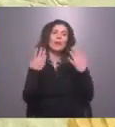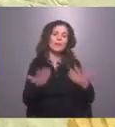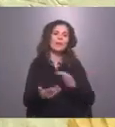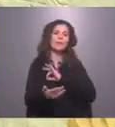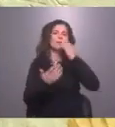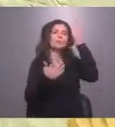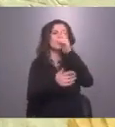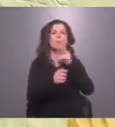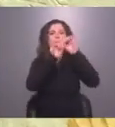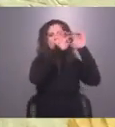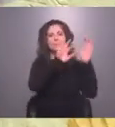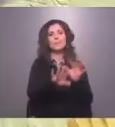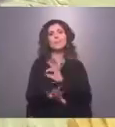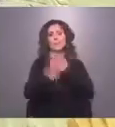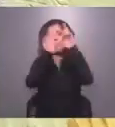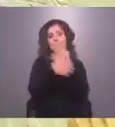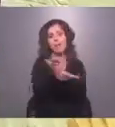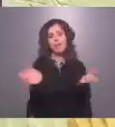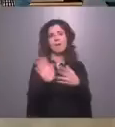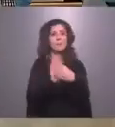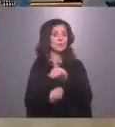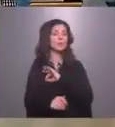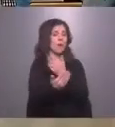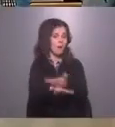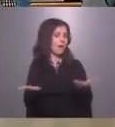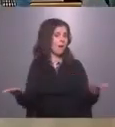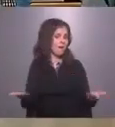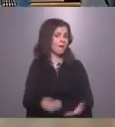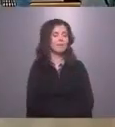bênção do Senhor. O Senhor esteja convosco.